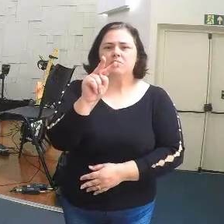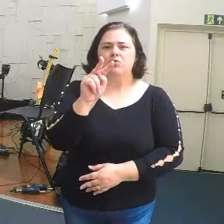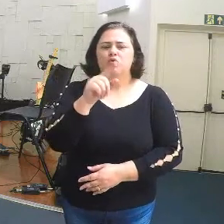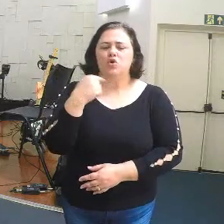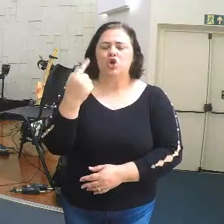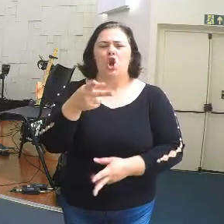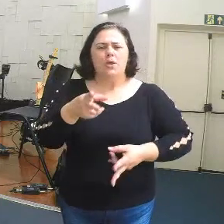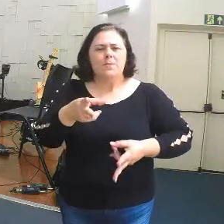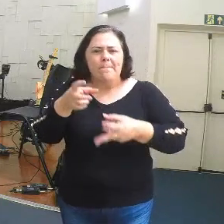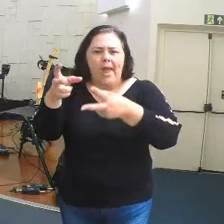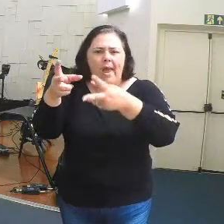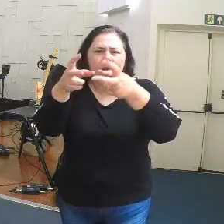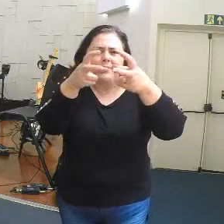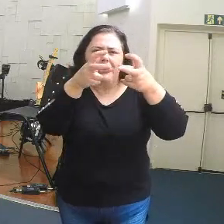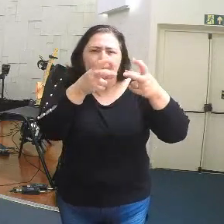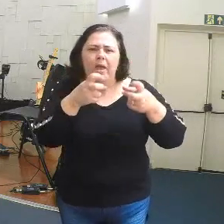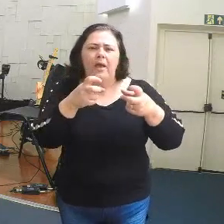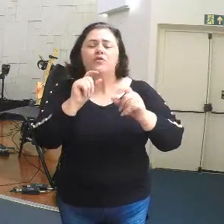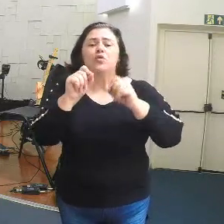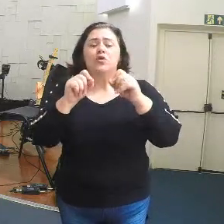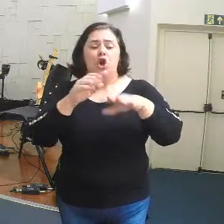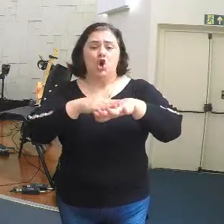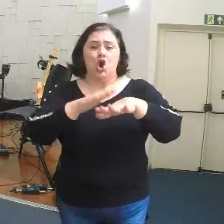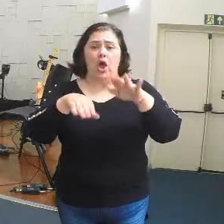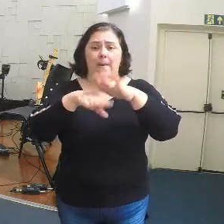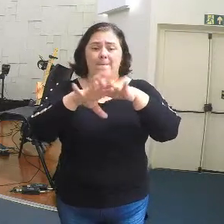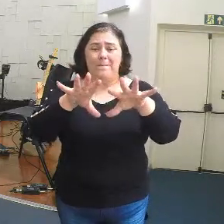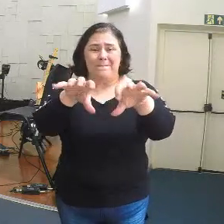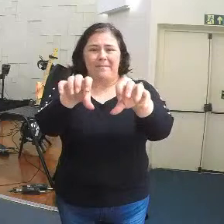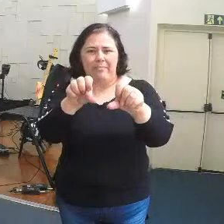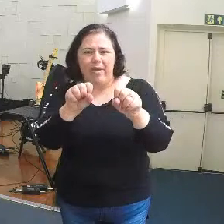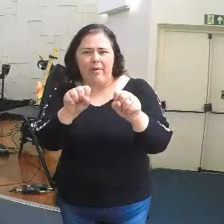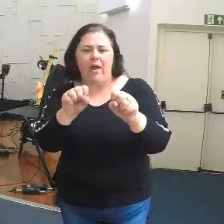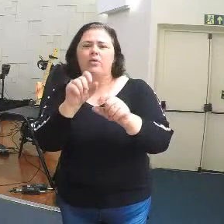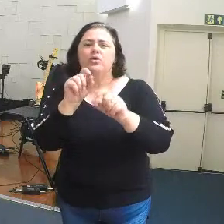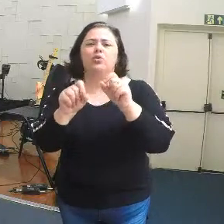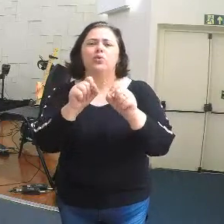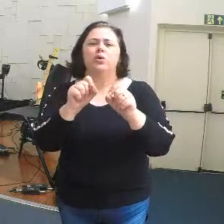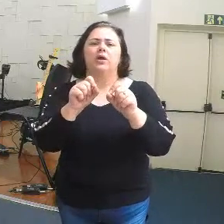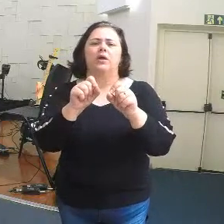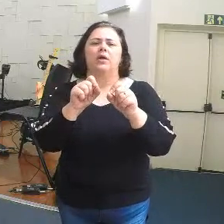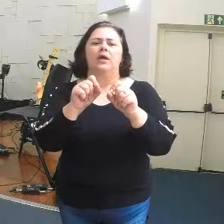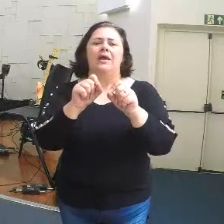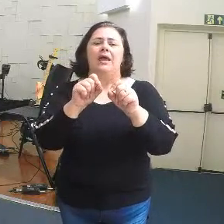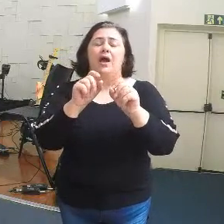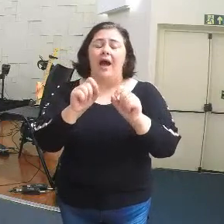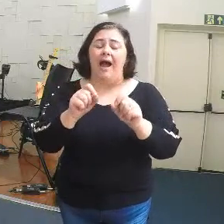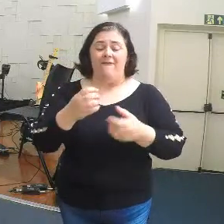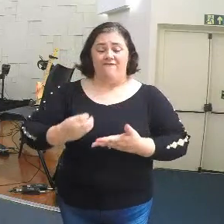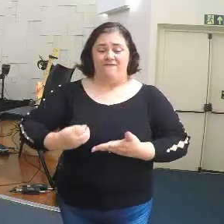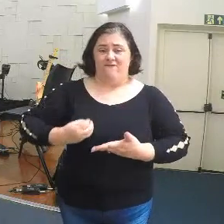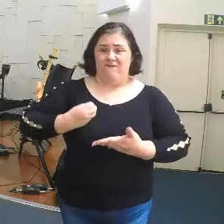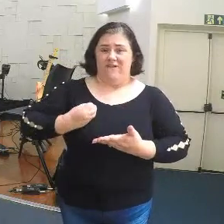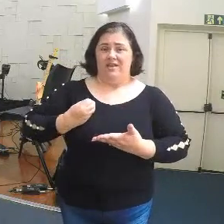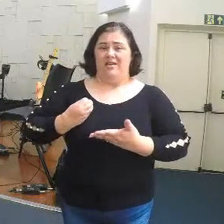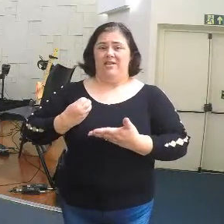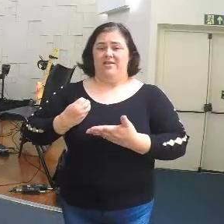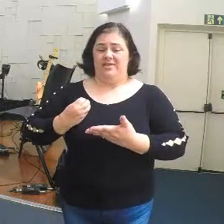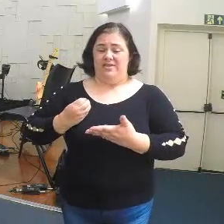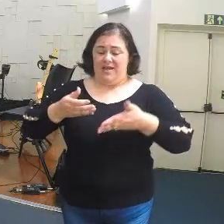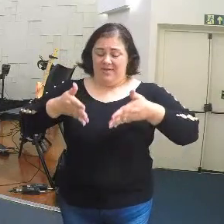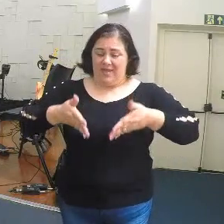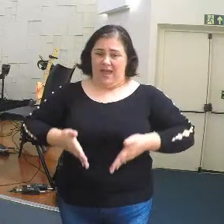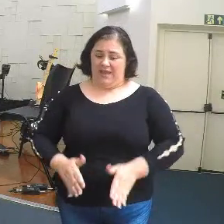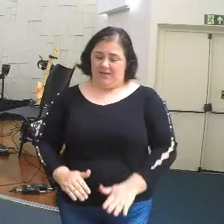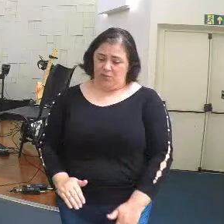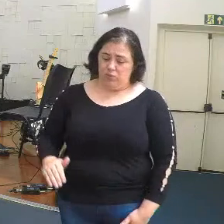que contemplamos e as nossas mãos apalparam a respeito do verbo da vida, e a vida se manifestou, e nós a temos visto, e